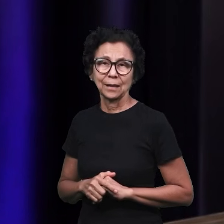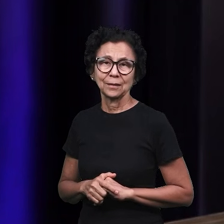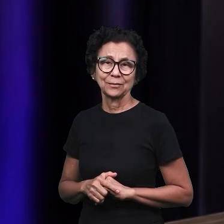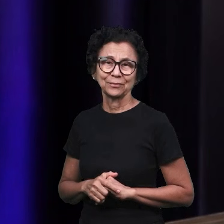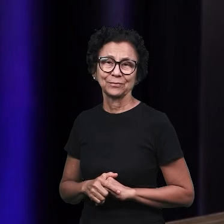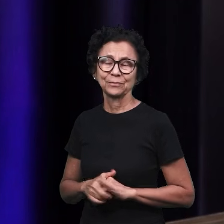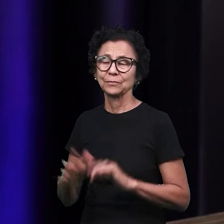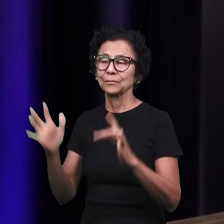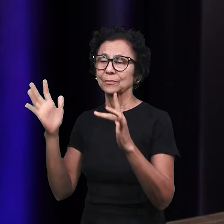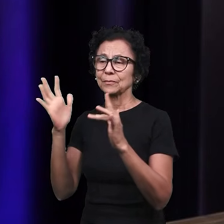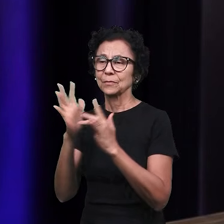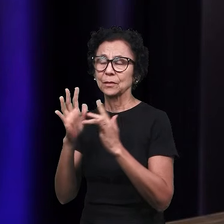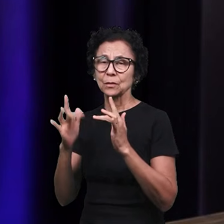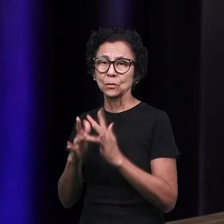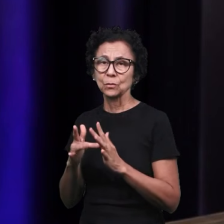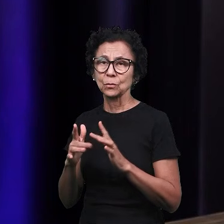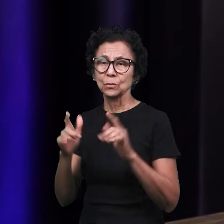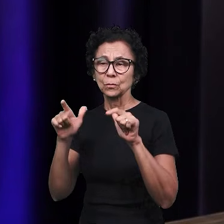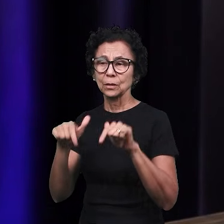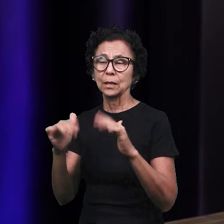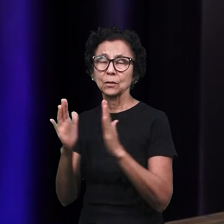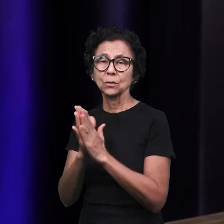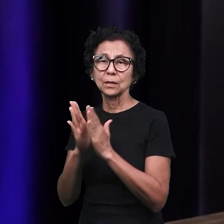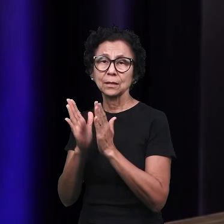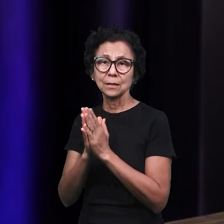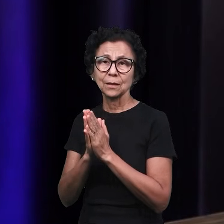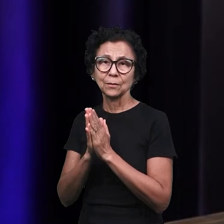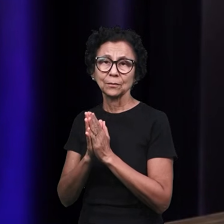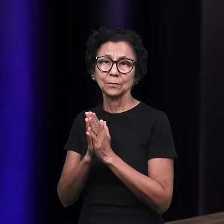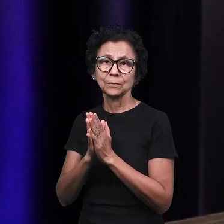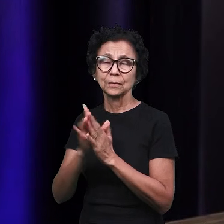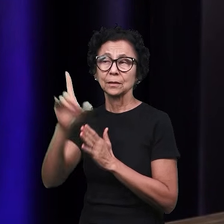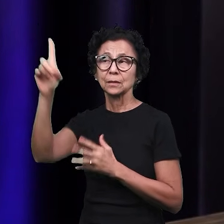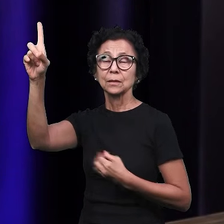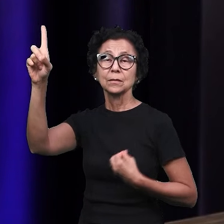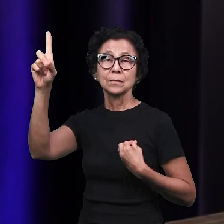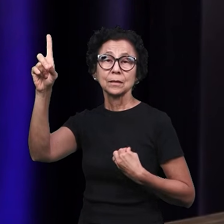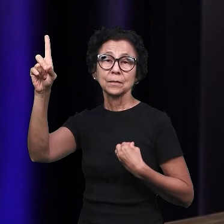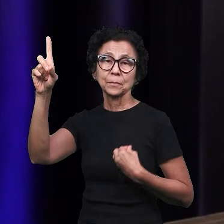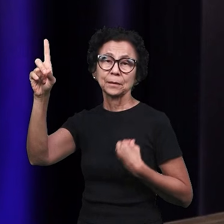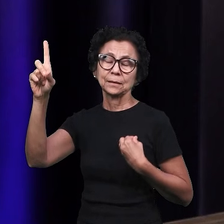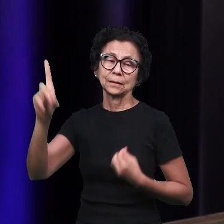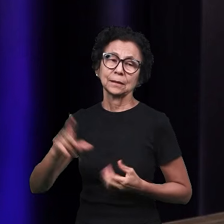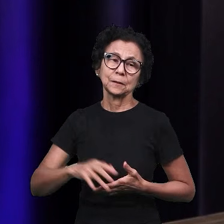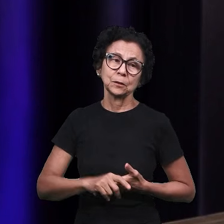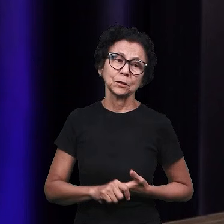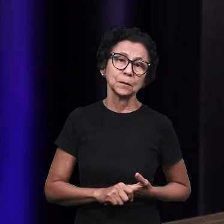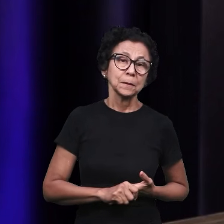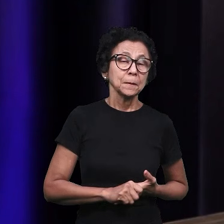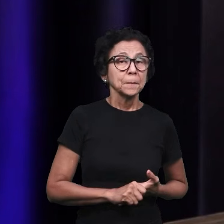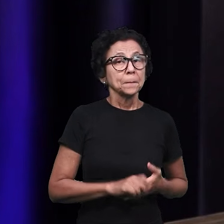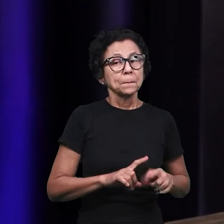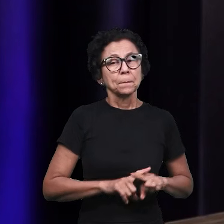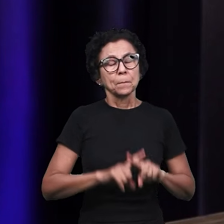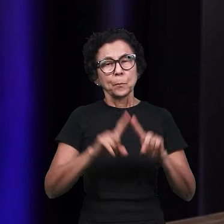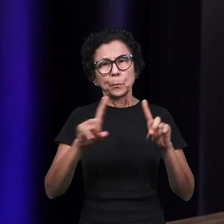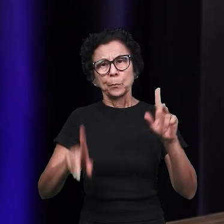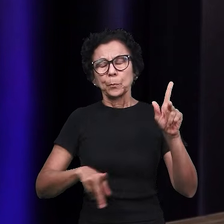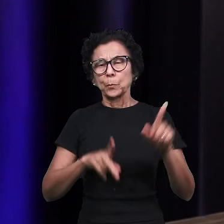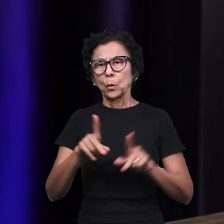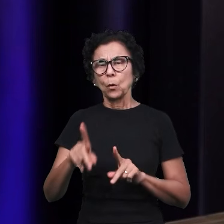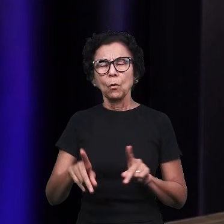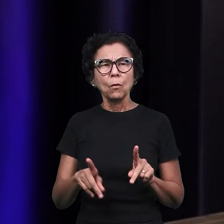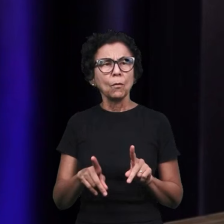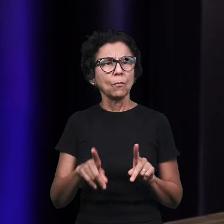da casa, conversar com o dono da casa, a casa de oração, né? Havia sido distorcido